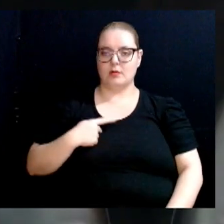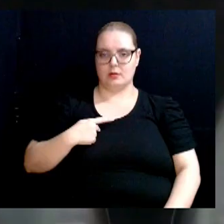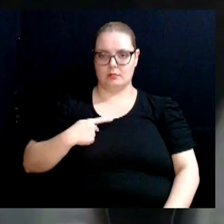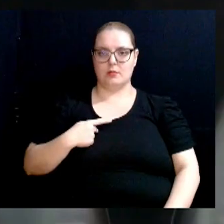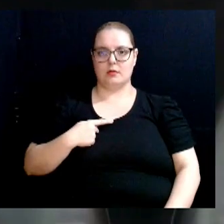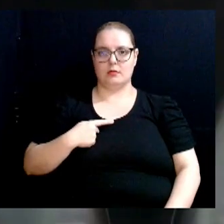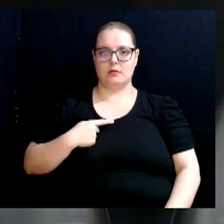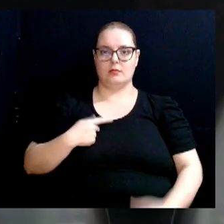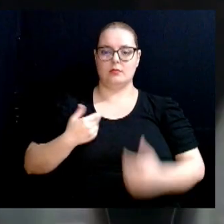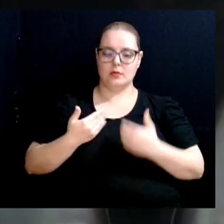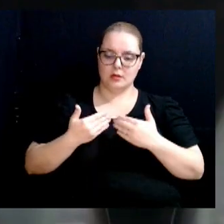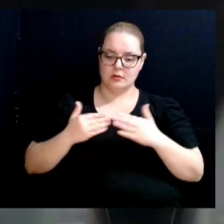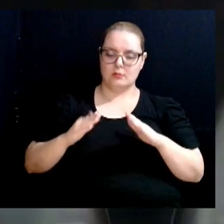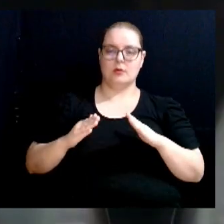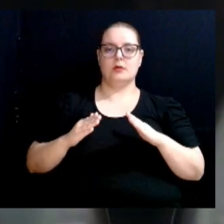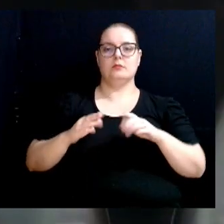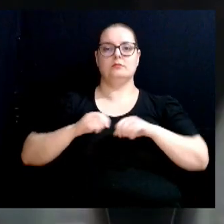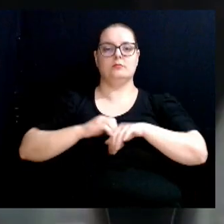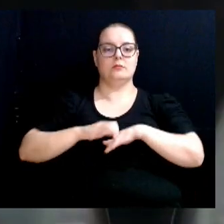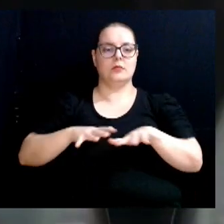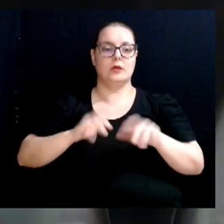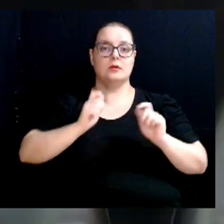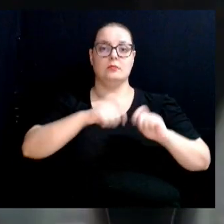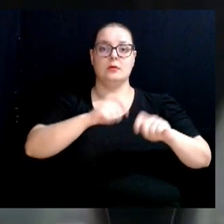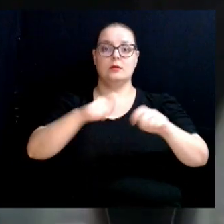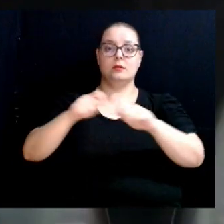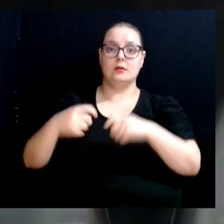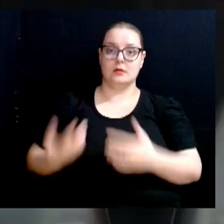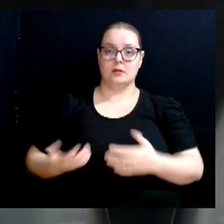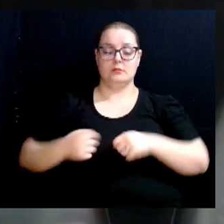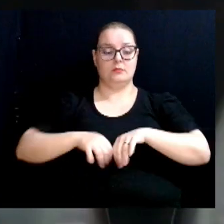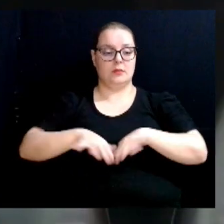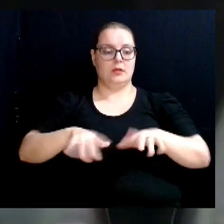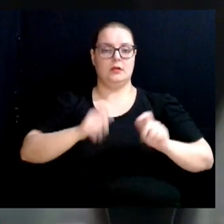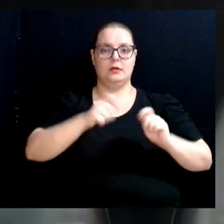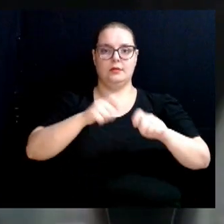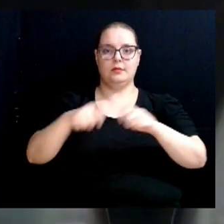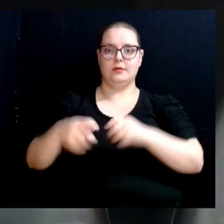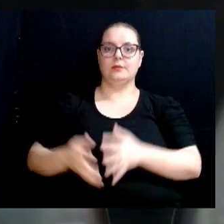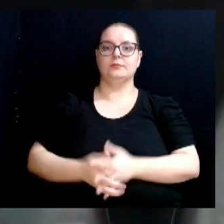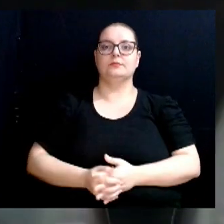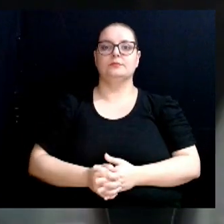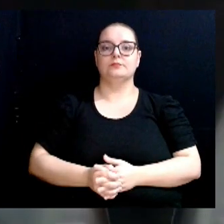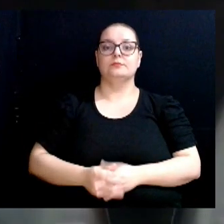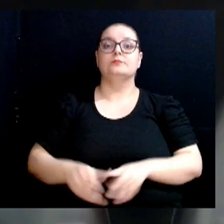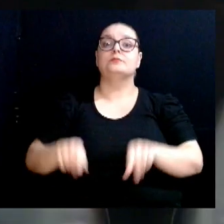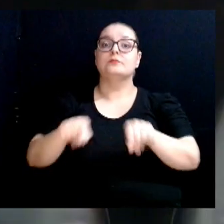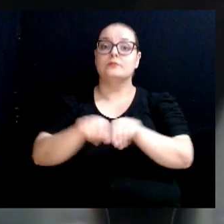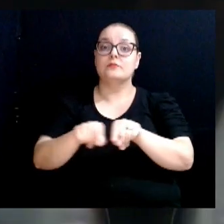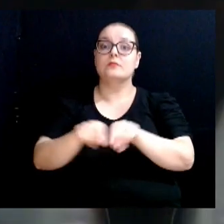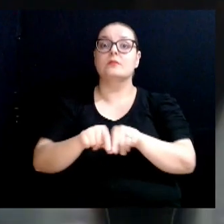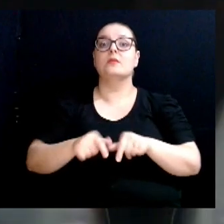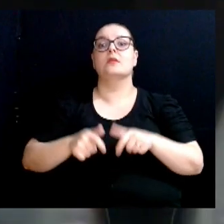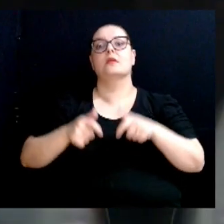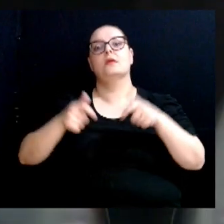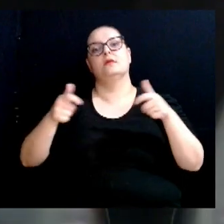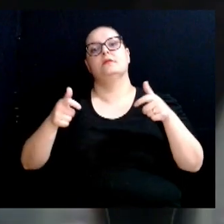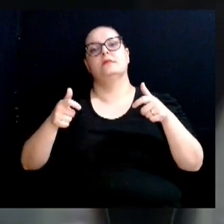você abre um leque de possibilidades. E esse leque de possibilidades, ele também aumenta o repertório da relação.